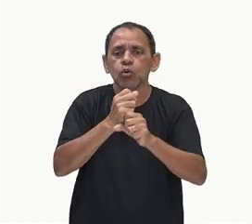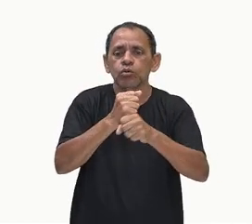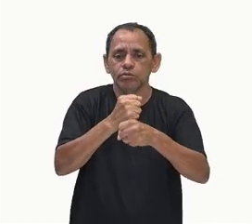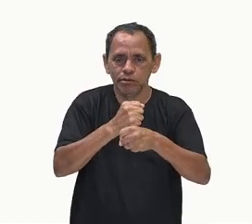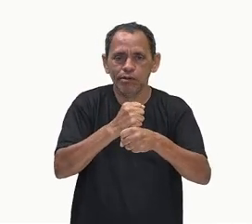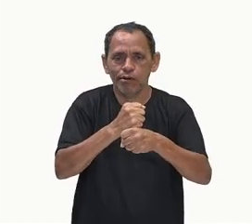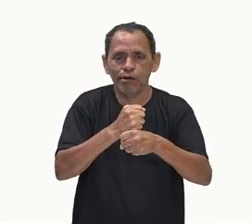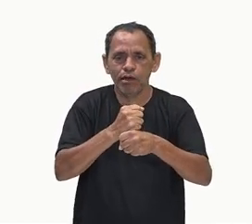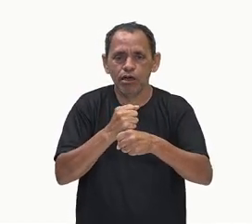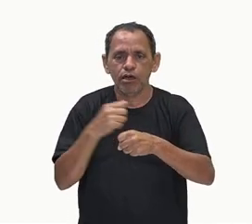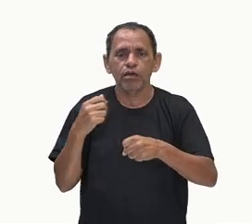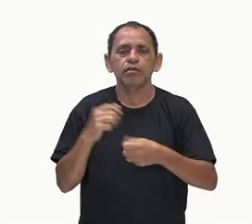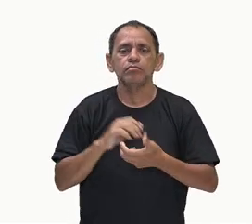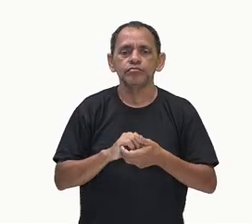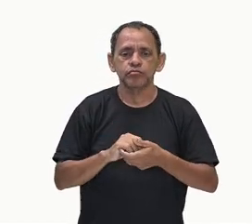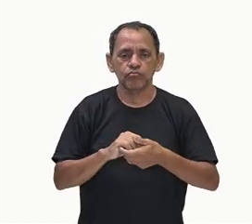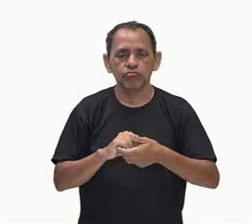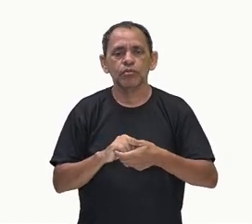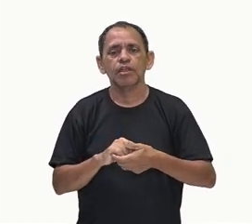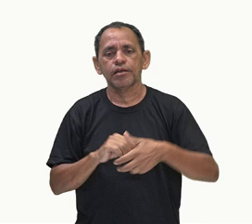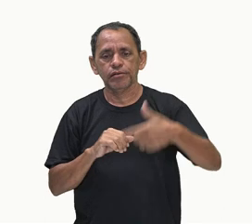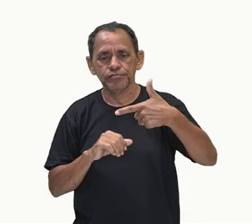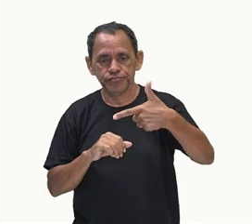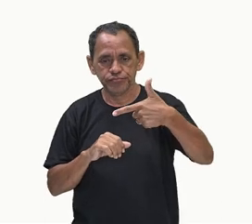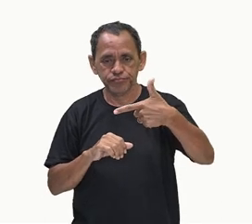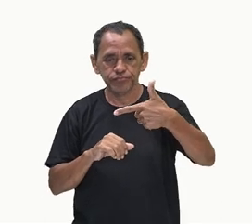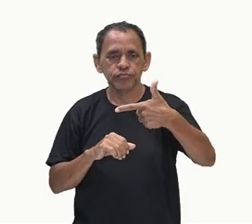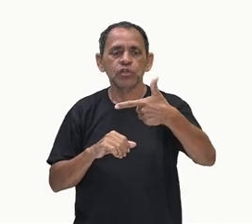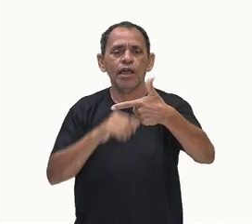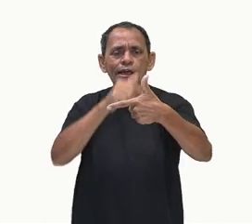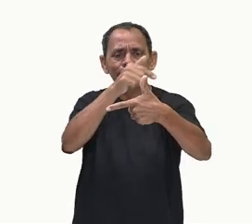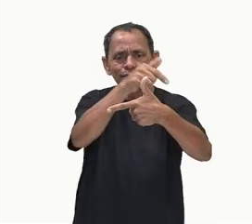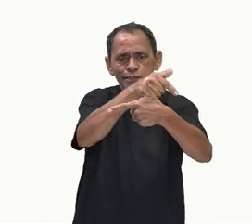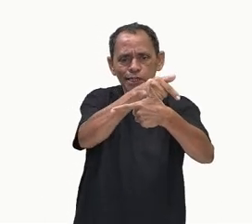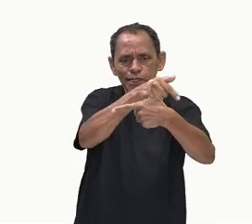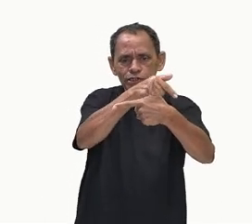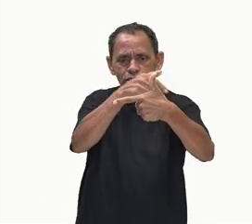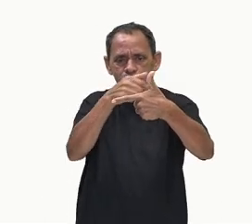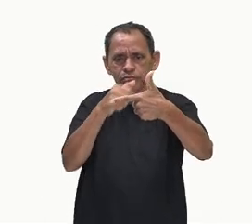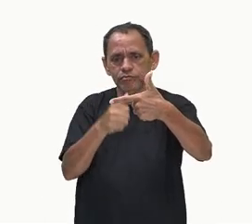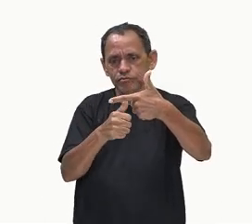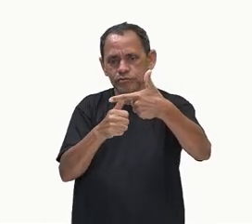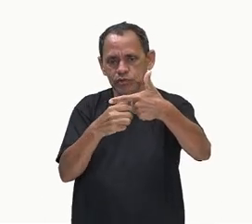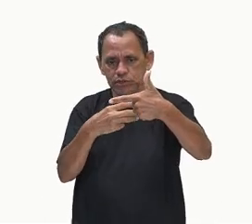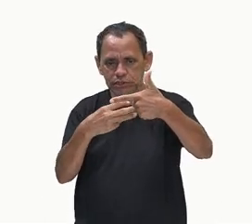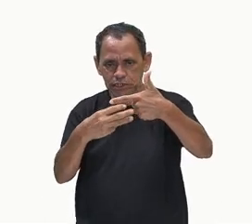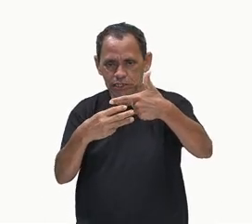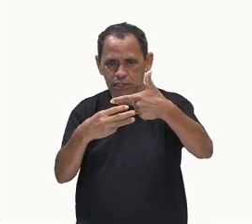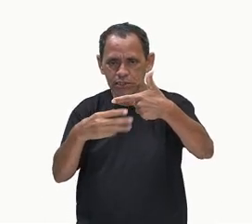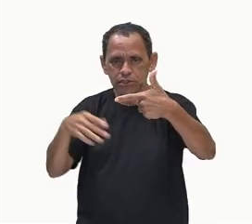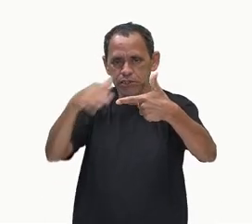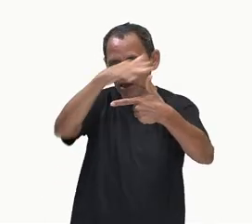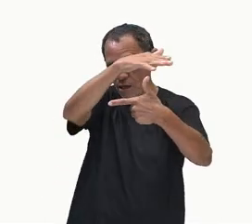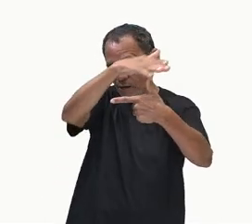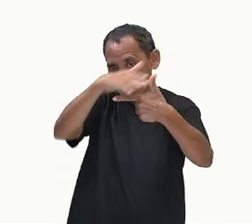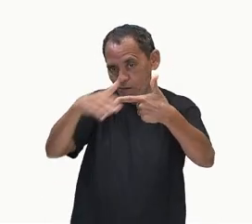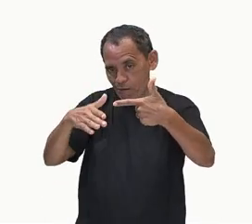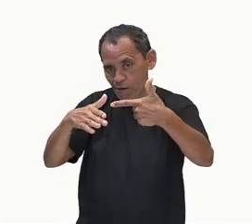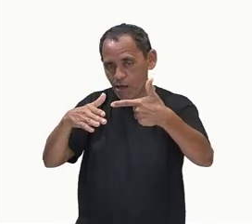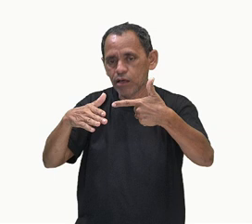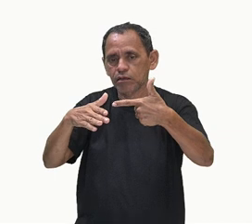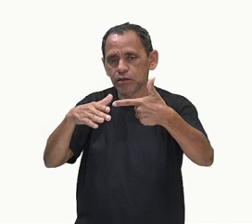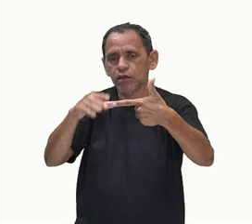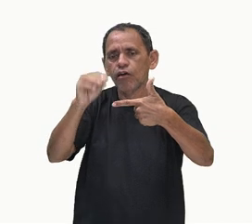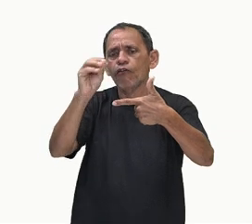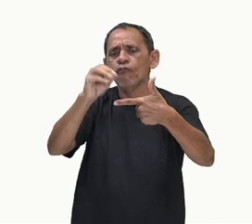os dois lados 133 7 que foram dados e a gente vai somar com o lado que estava faltando